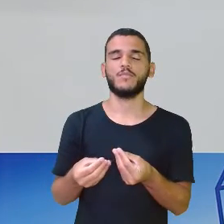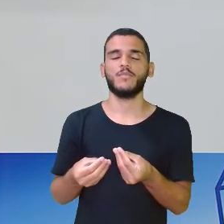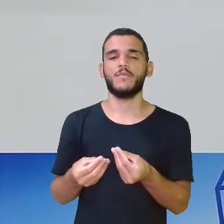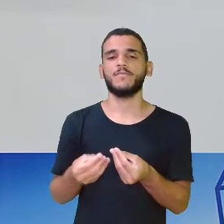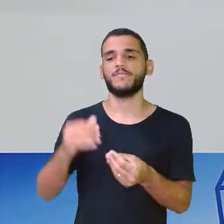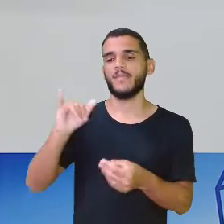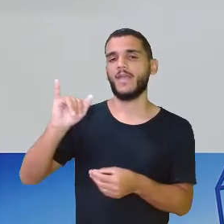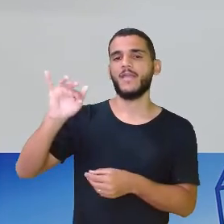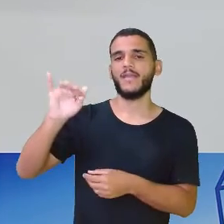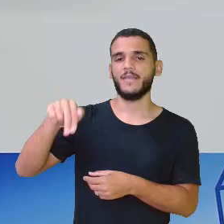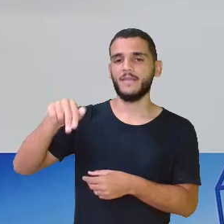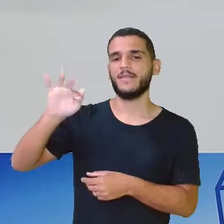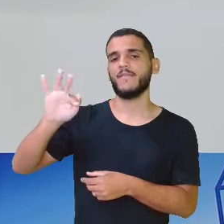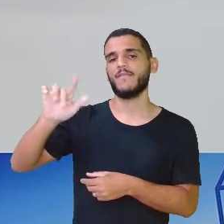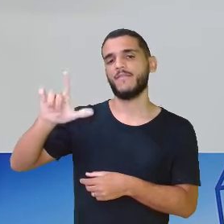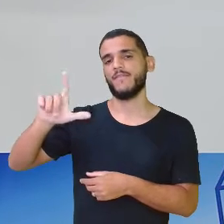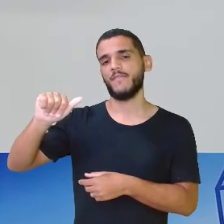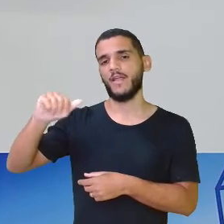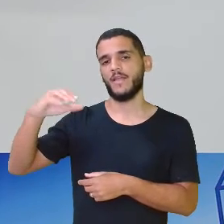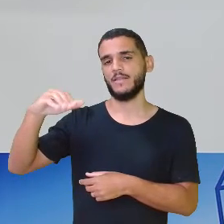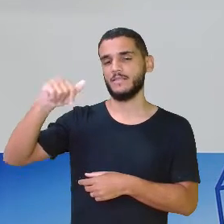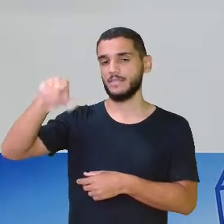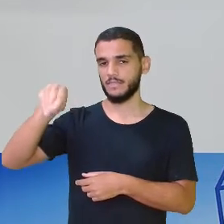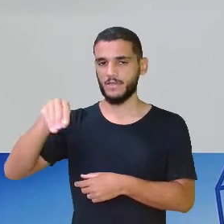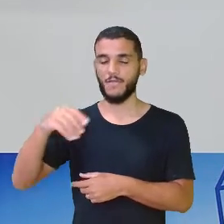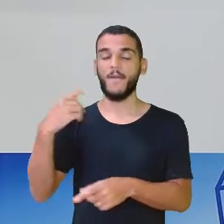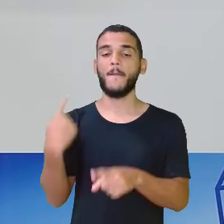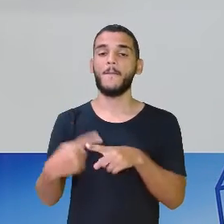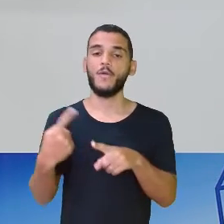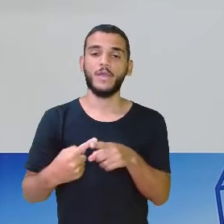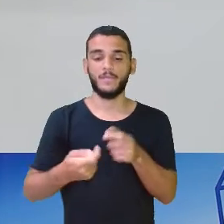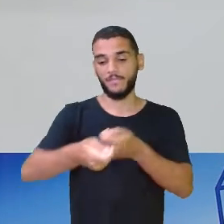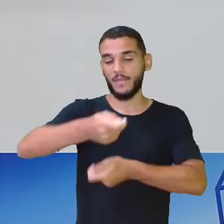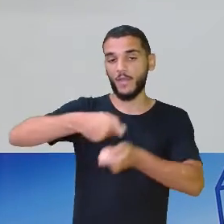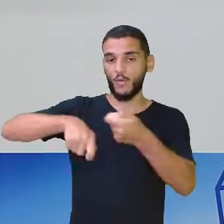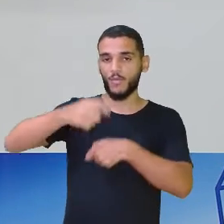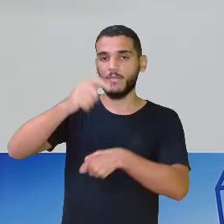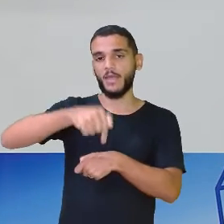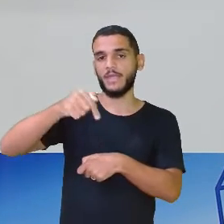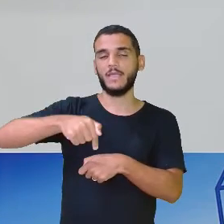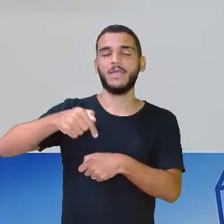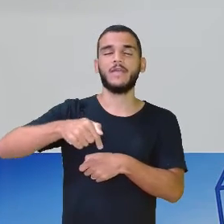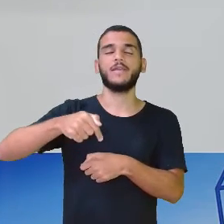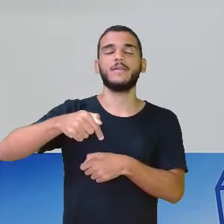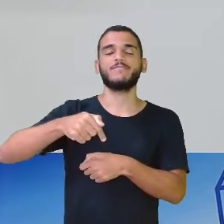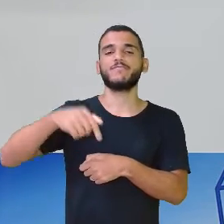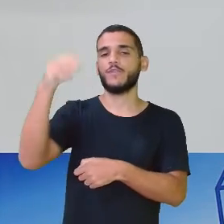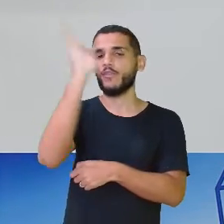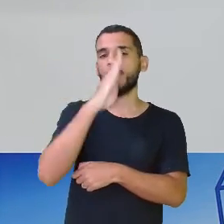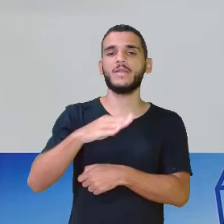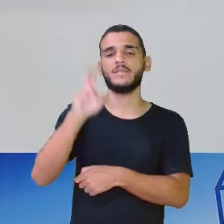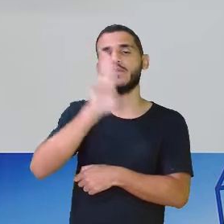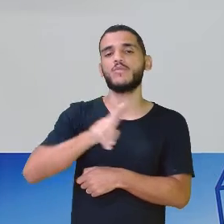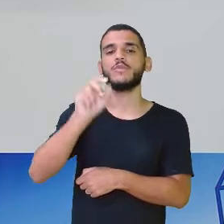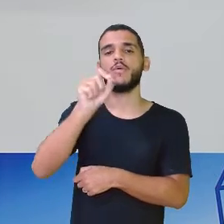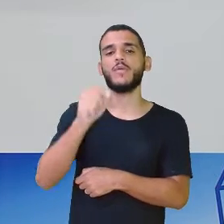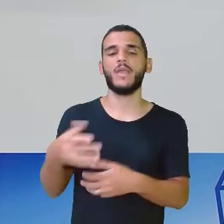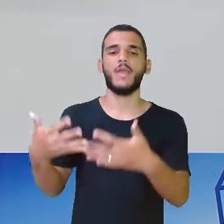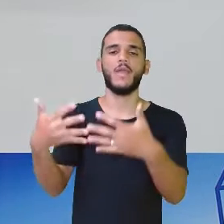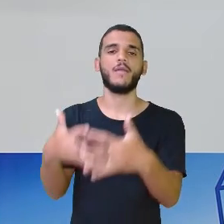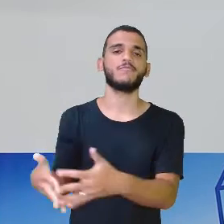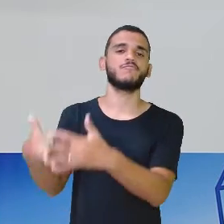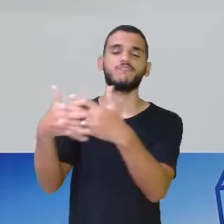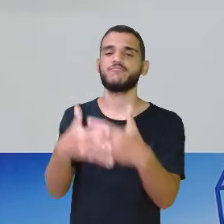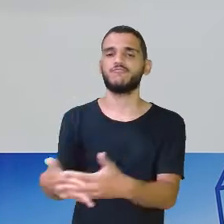como nossa economia no Brasil ela é toda movimentada, né, por caminhões, então caminhões usam diesel,